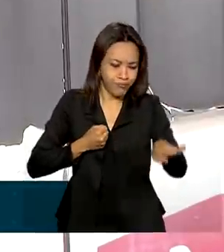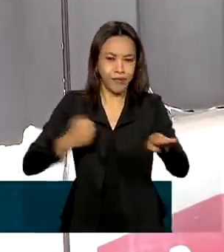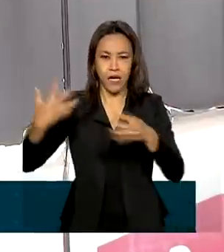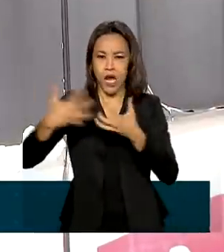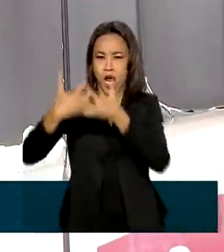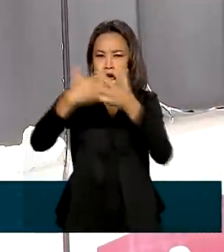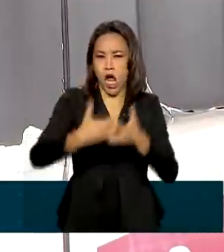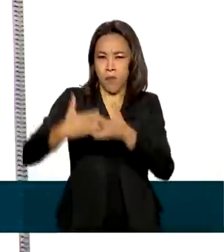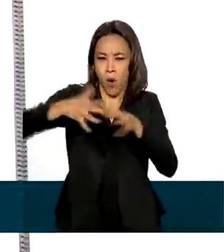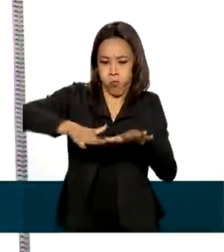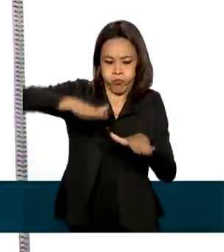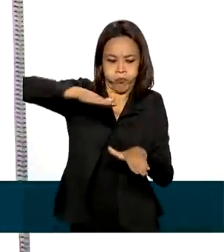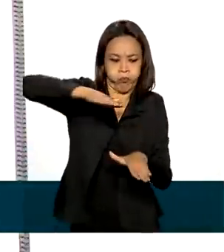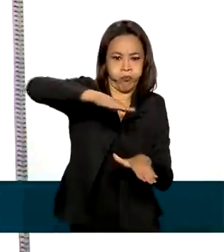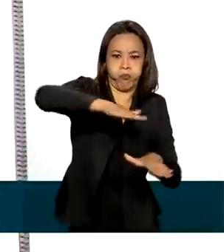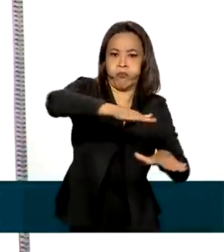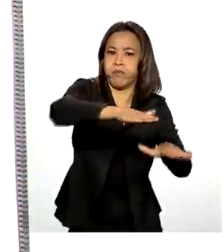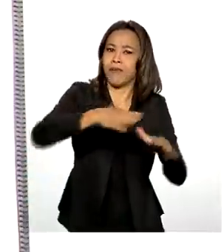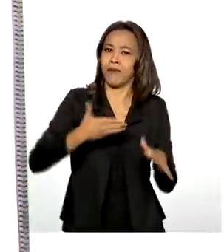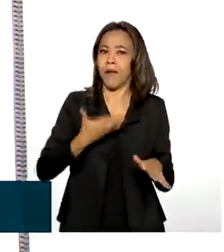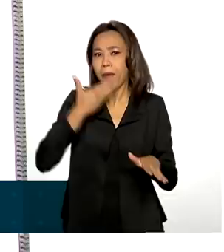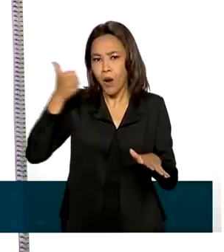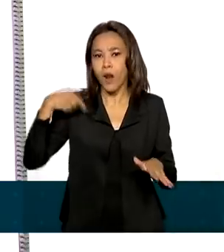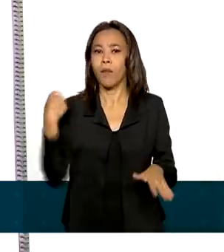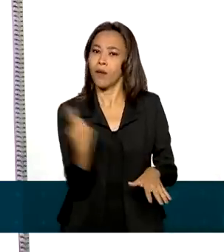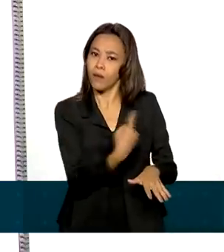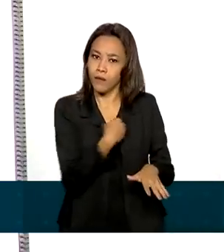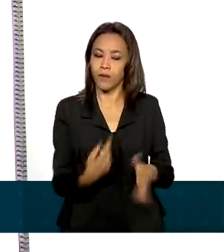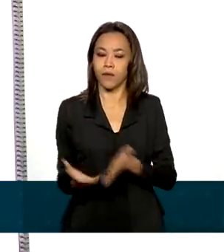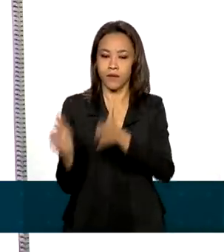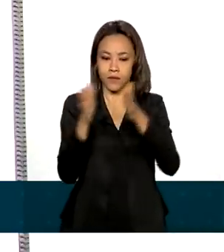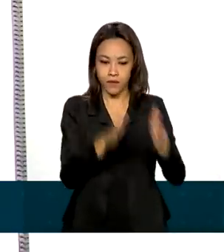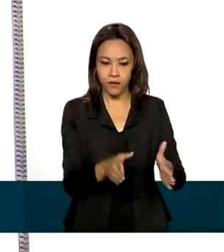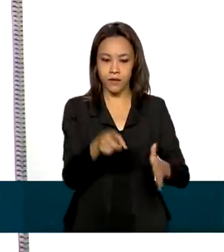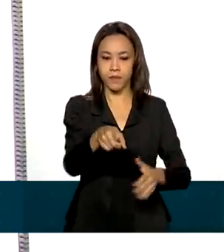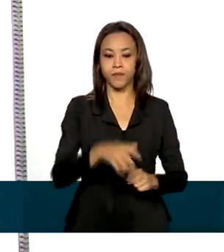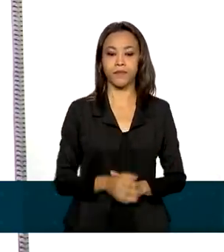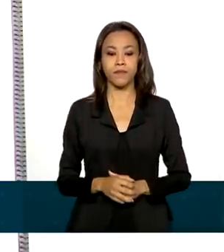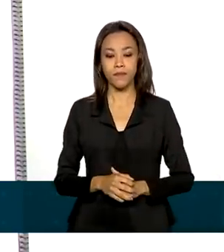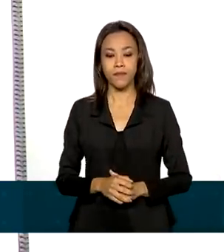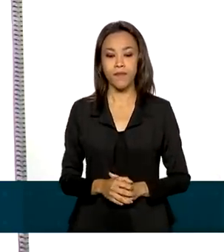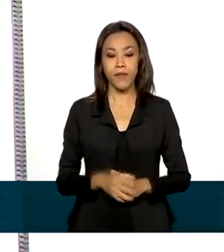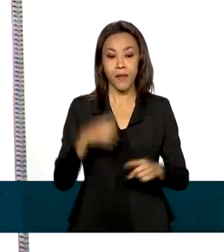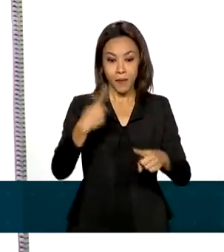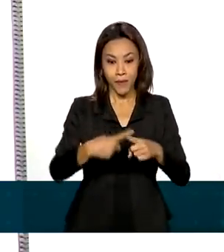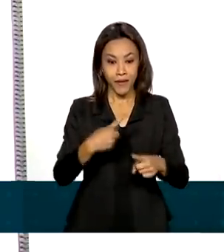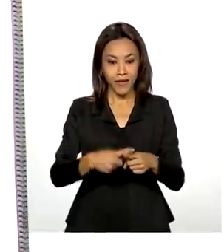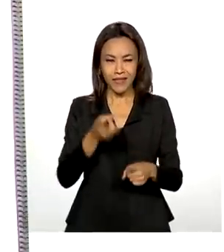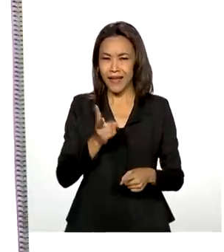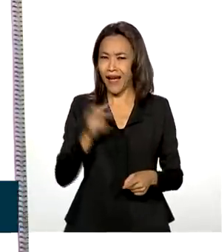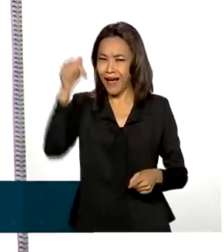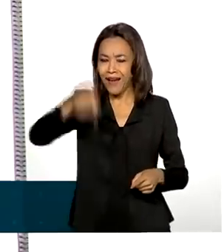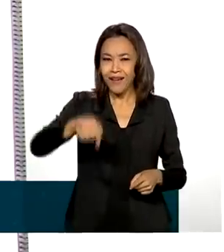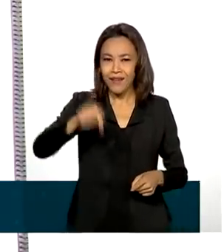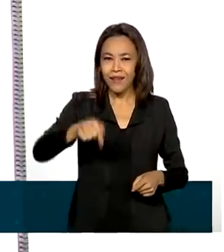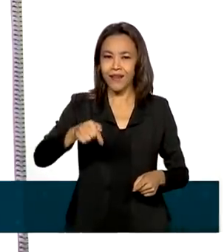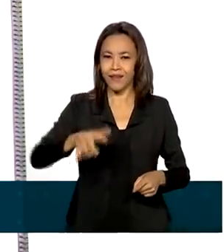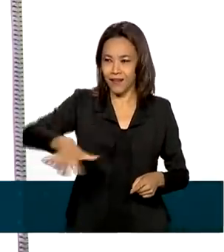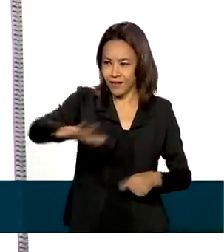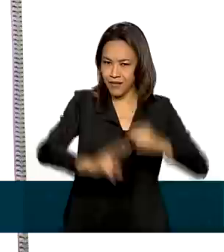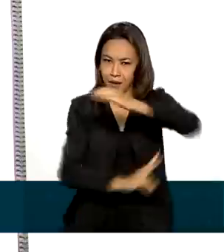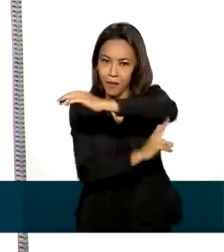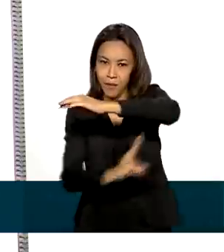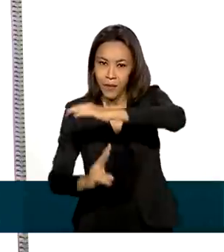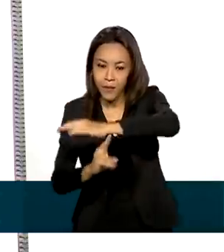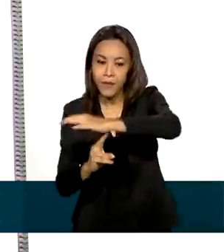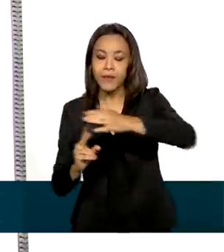Vai melhorar bastante para nós. Vai ser melhor para os caminhoneiros, Porque sempre aqui, vocês